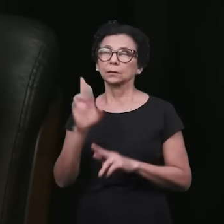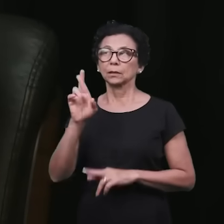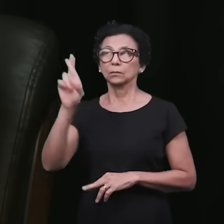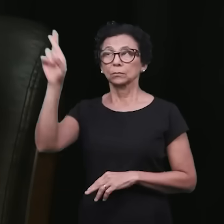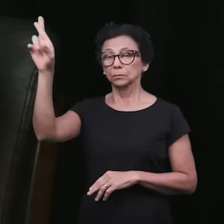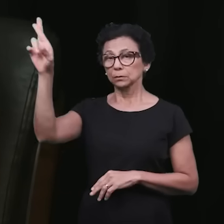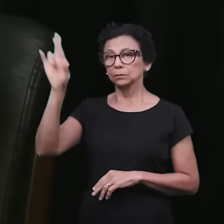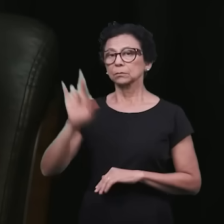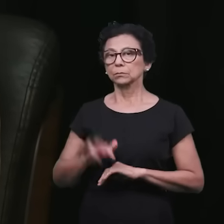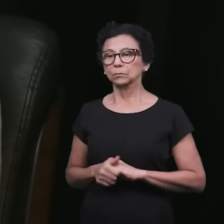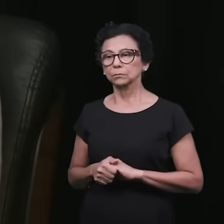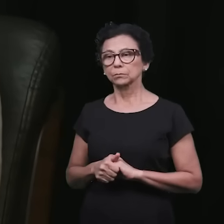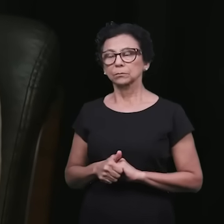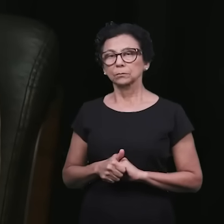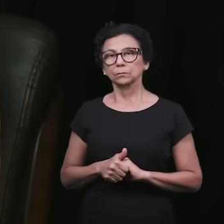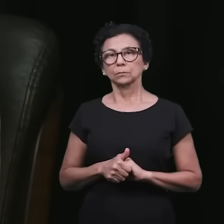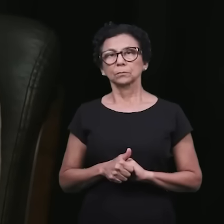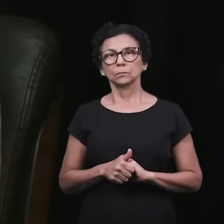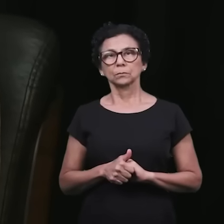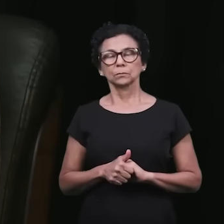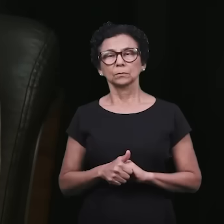tudo na obra está relacionado ao Senhor.